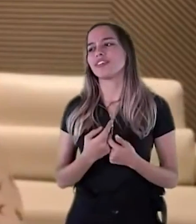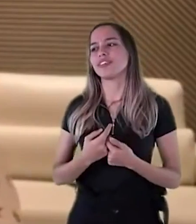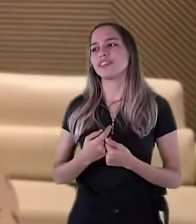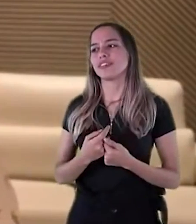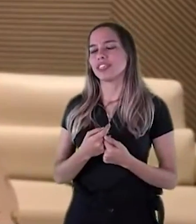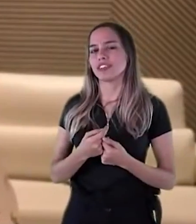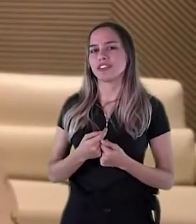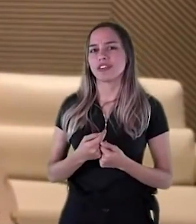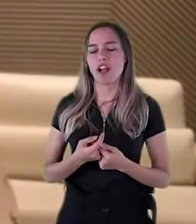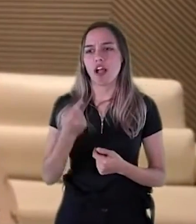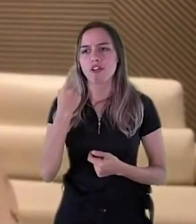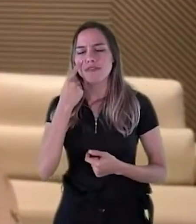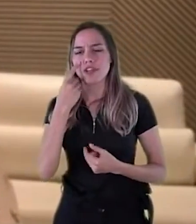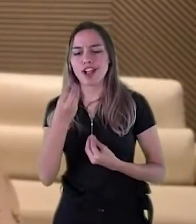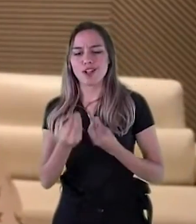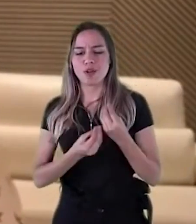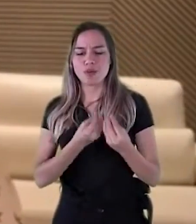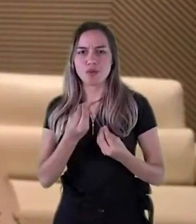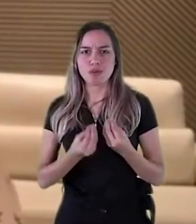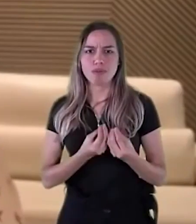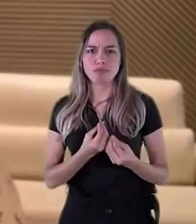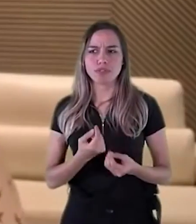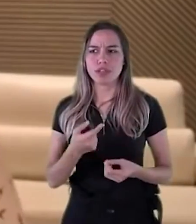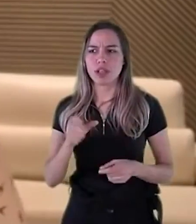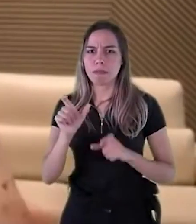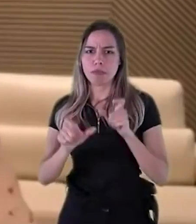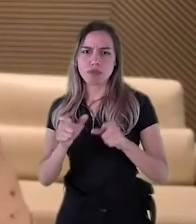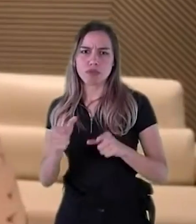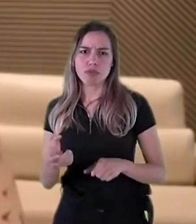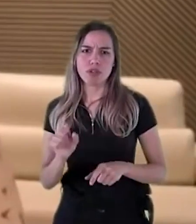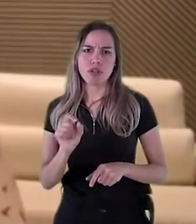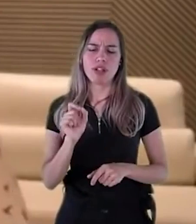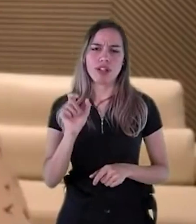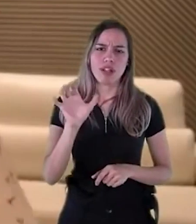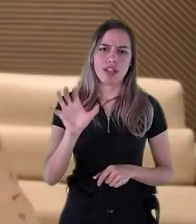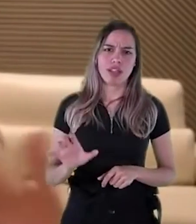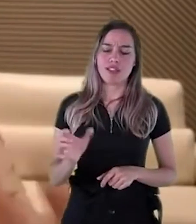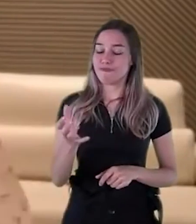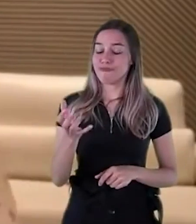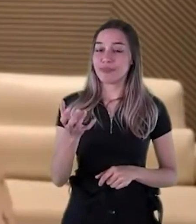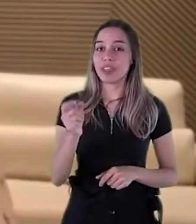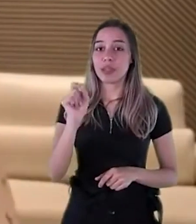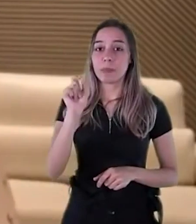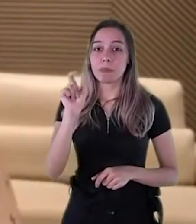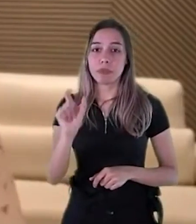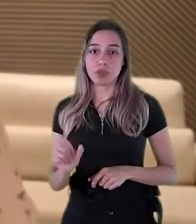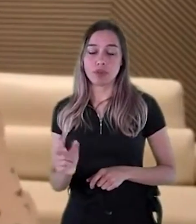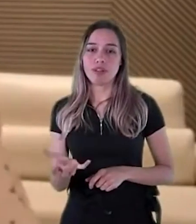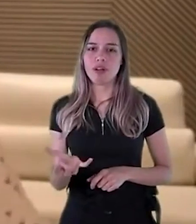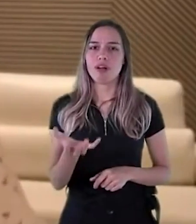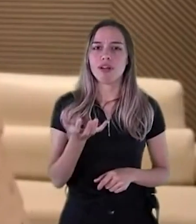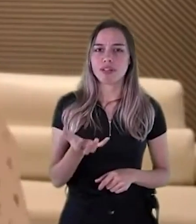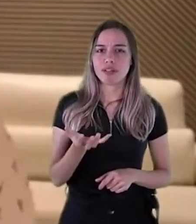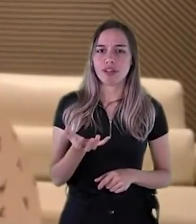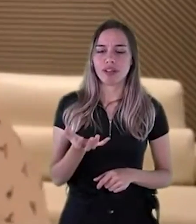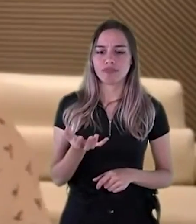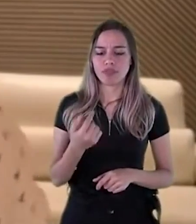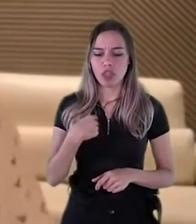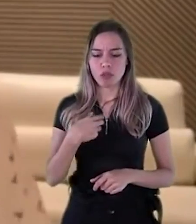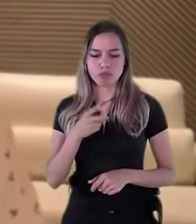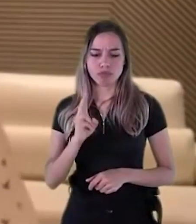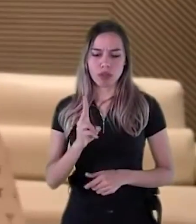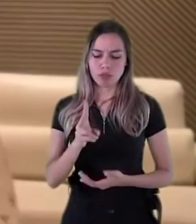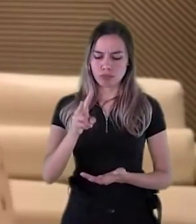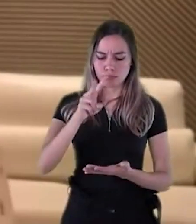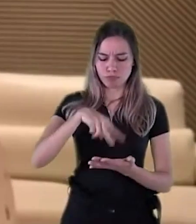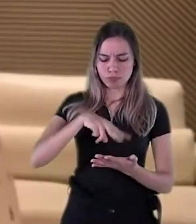lado. Eu gosto de ler, eu gosto de me inteirar dos assuntos, mas nem tudo aquilo